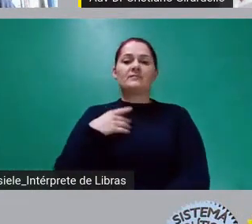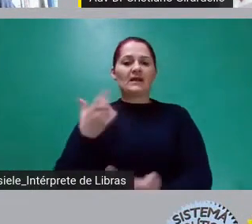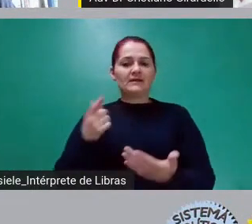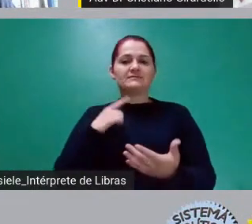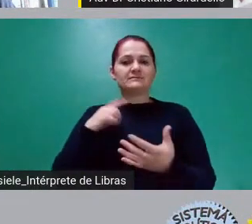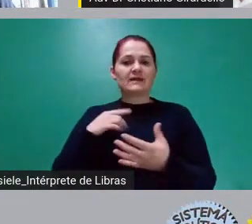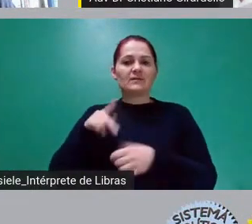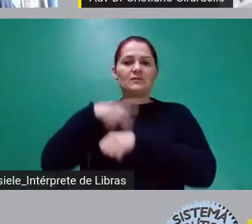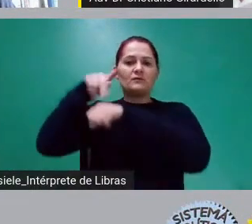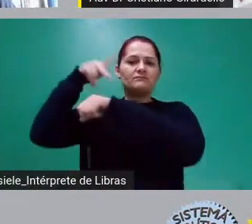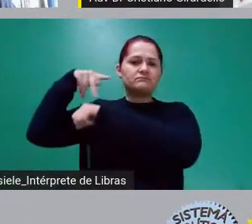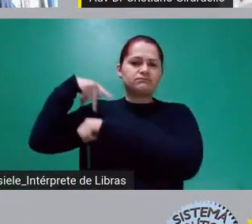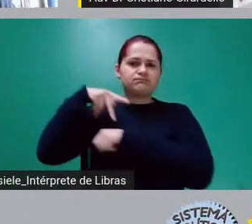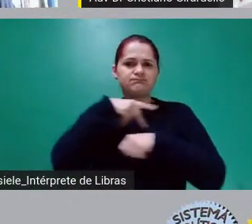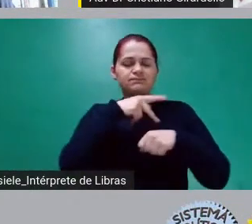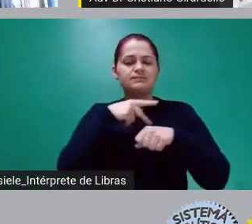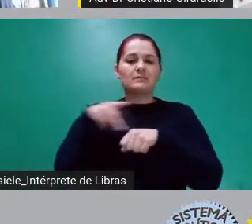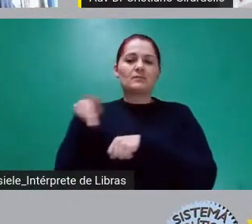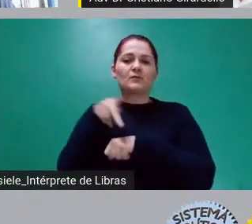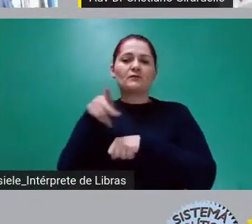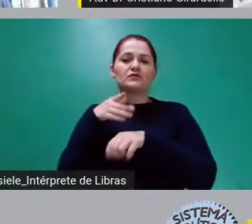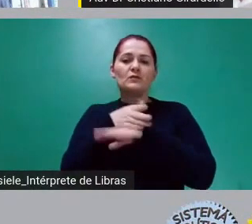com o professor